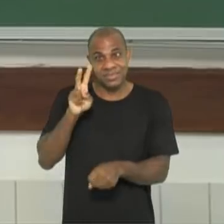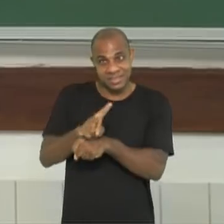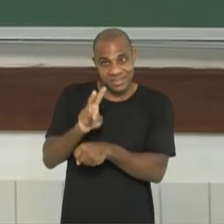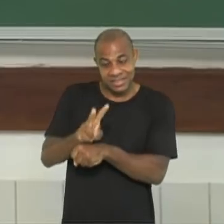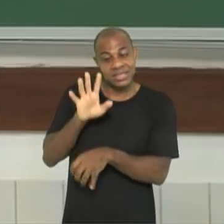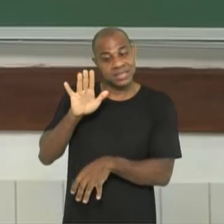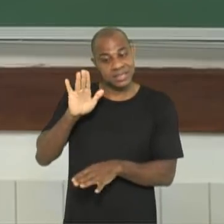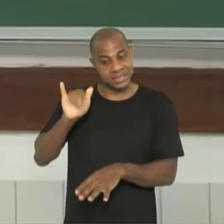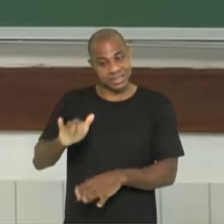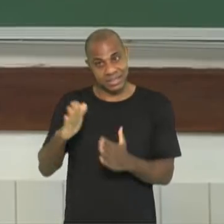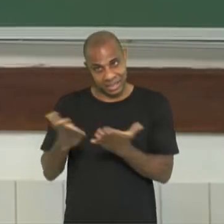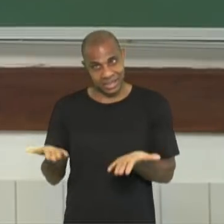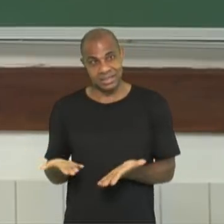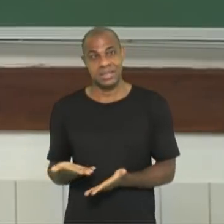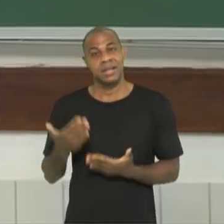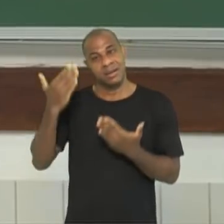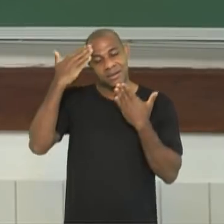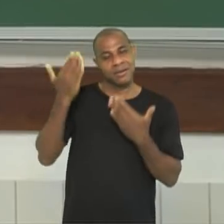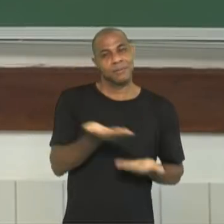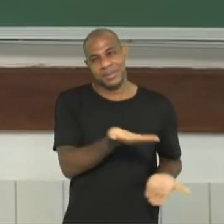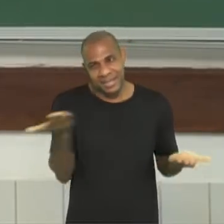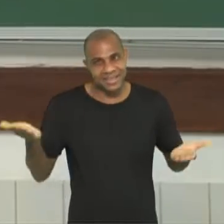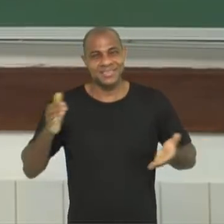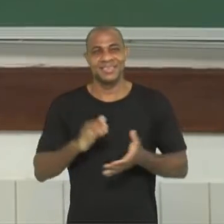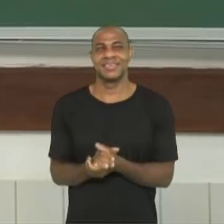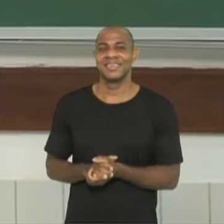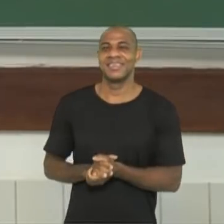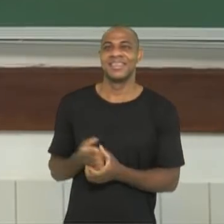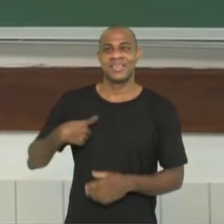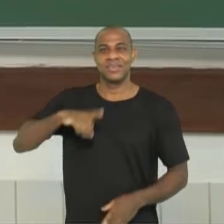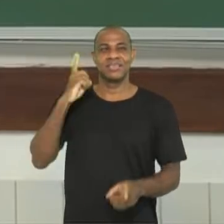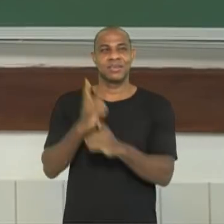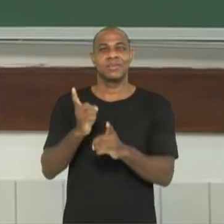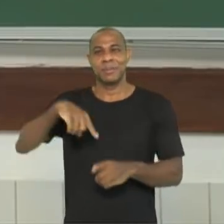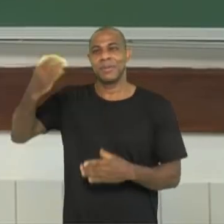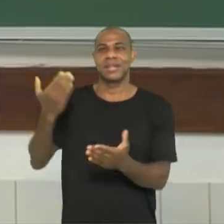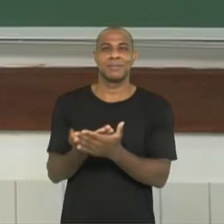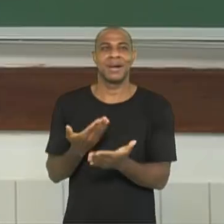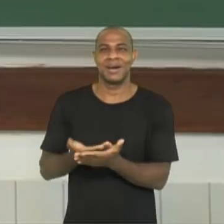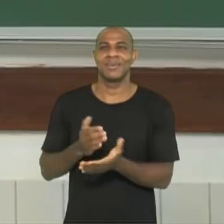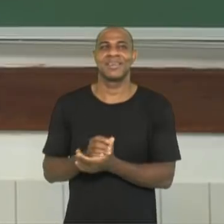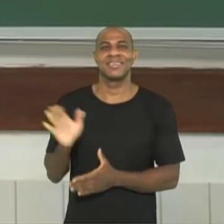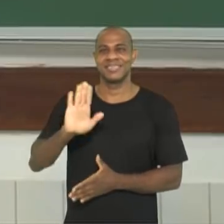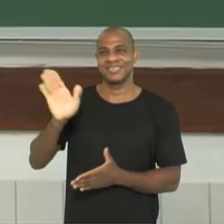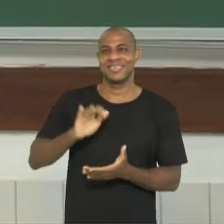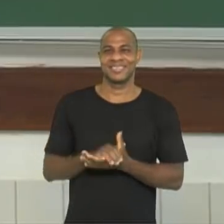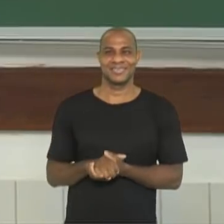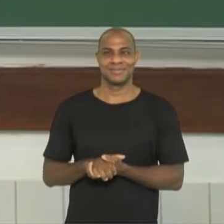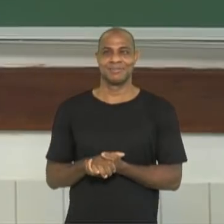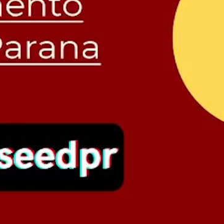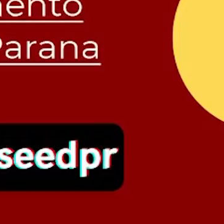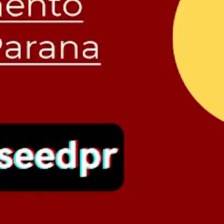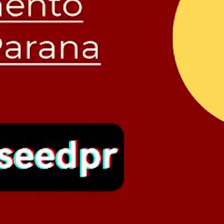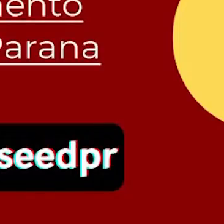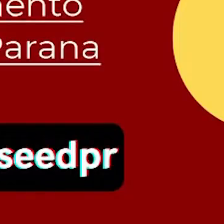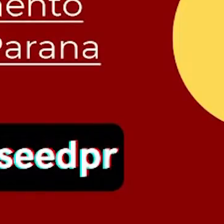Thank you, muito obrigada por estarem conosco nessa aula. E a gente se encontra na próxima aula de ciências. Até mais!